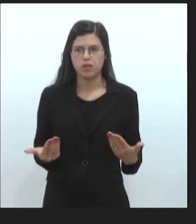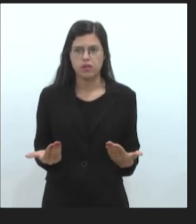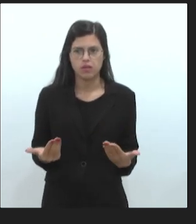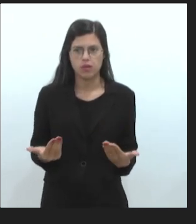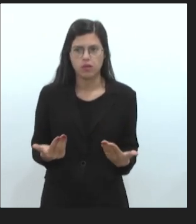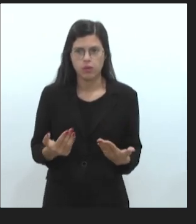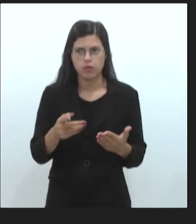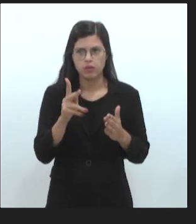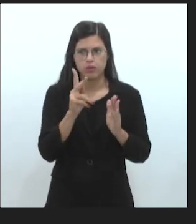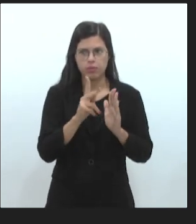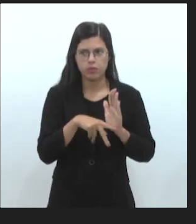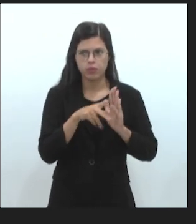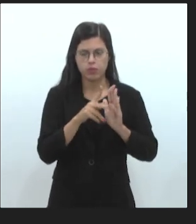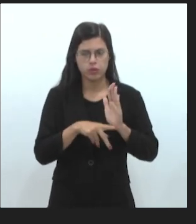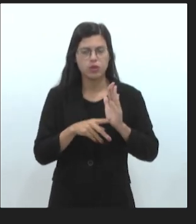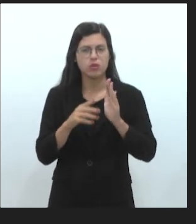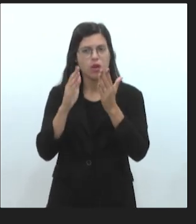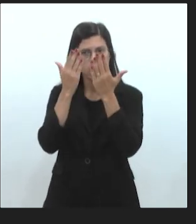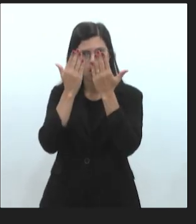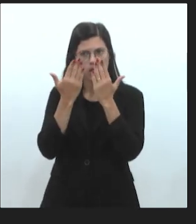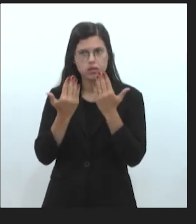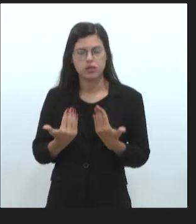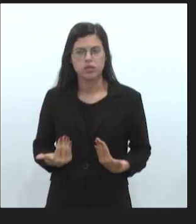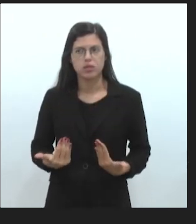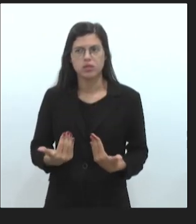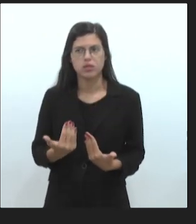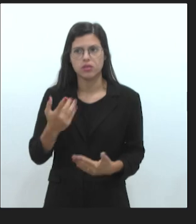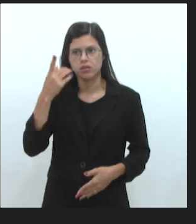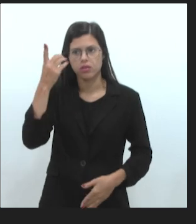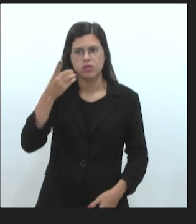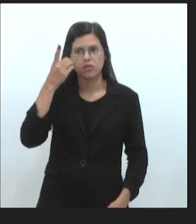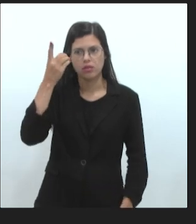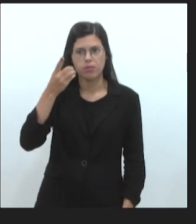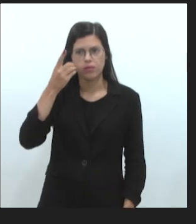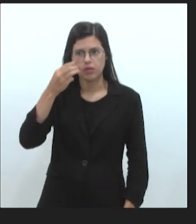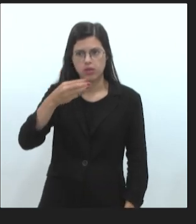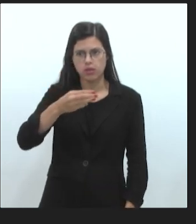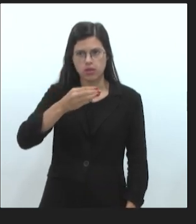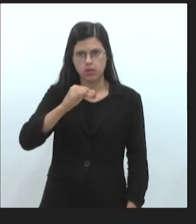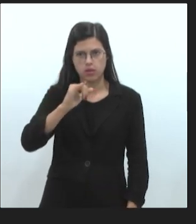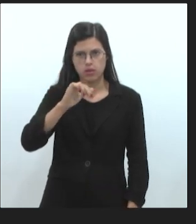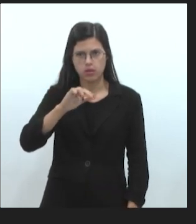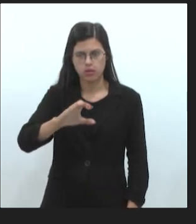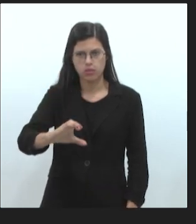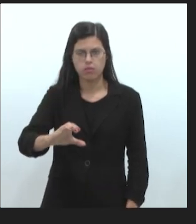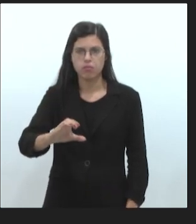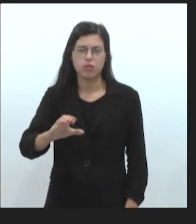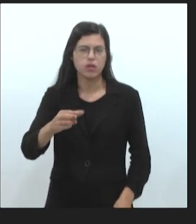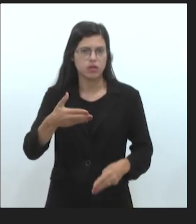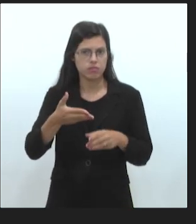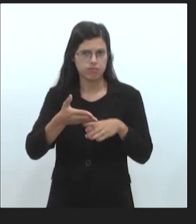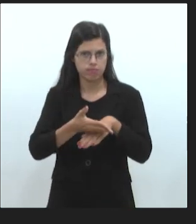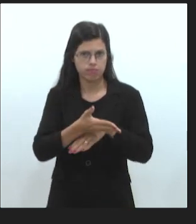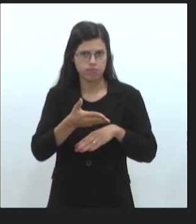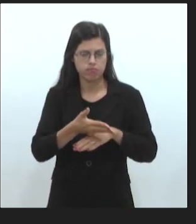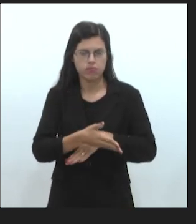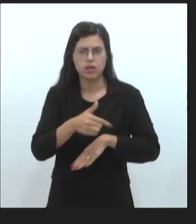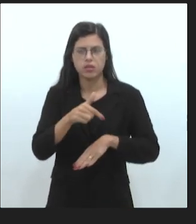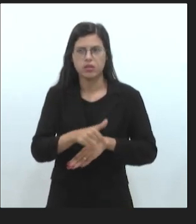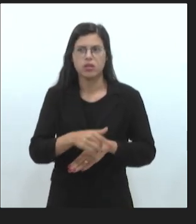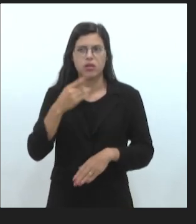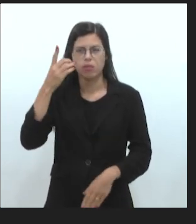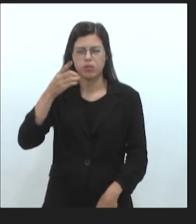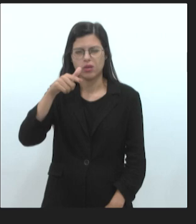esse projeto está sendo analisado, o deputado Carlos Mink também participa dele, o deputado Luiz Paulo